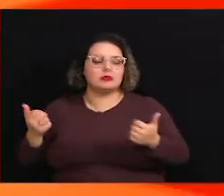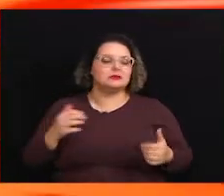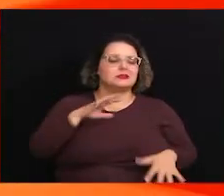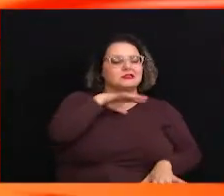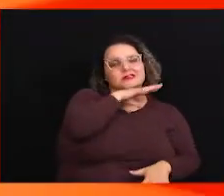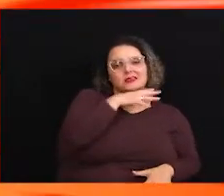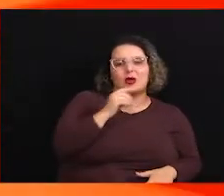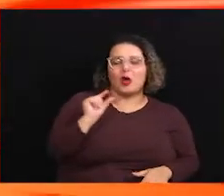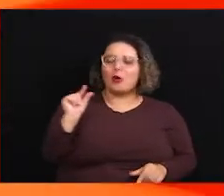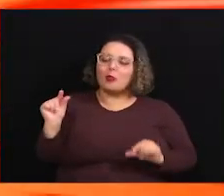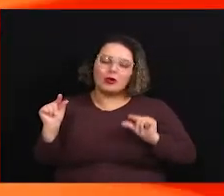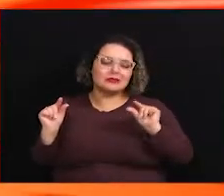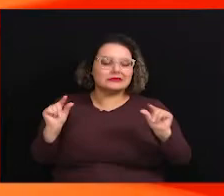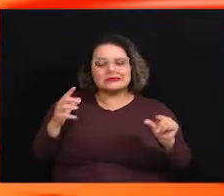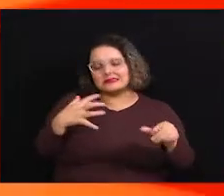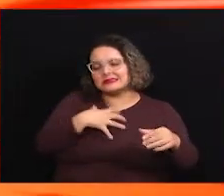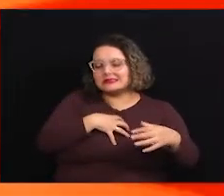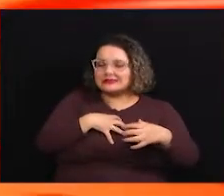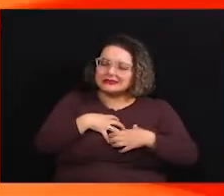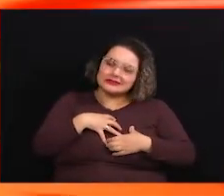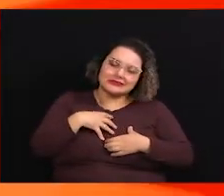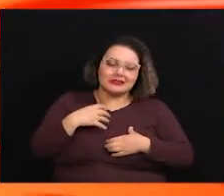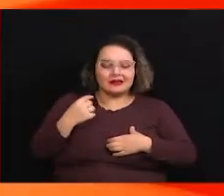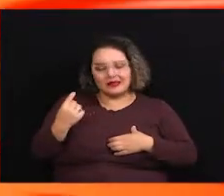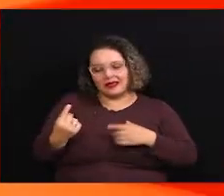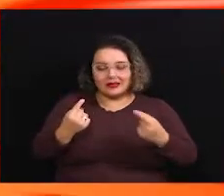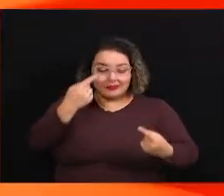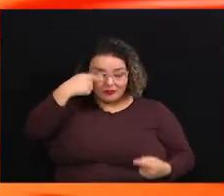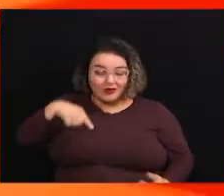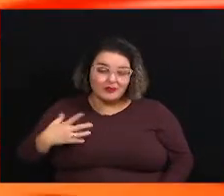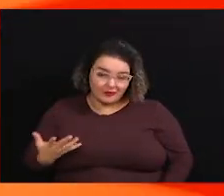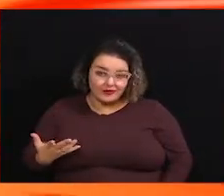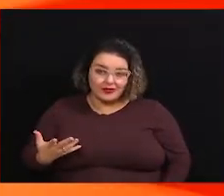pouco de cada sentimento, de cada personalidade.